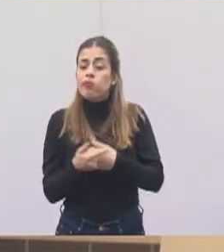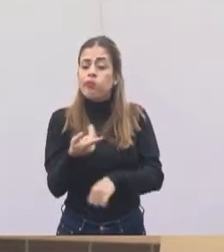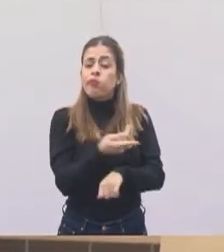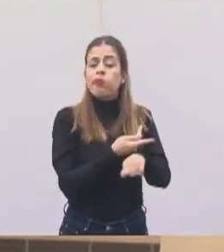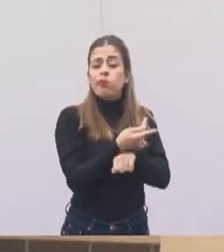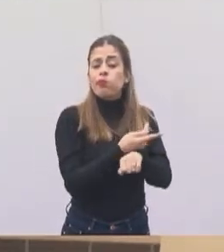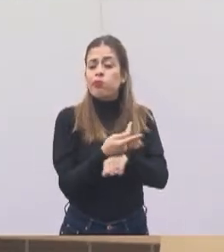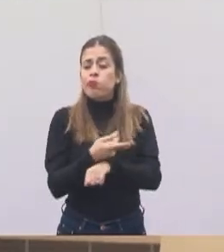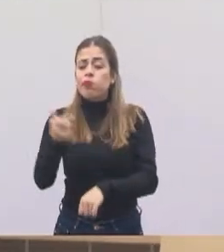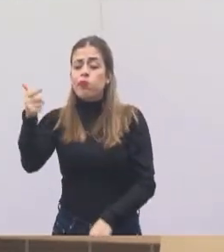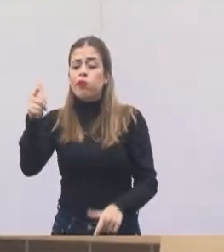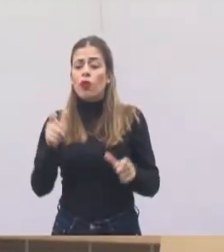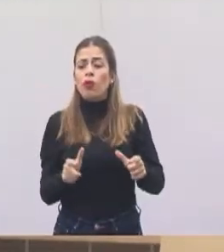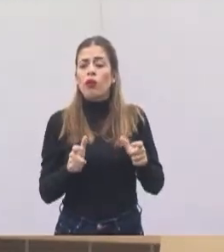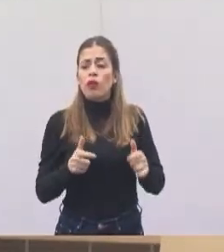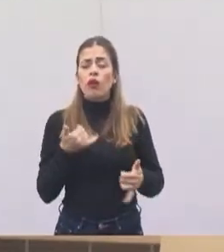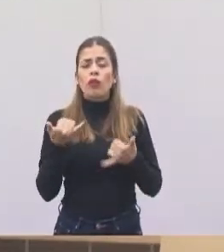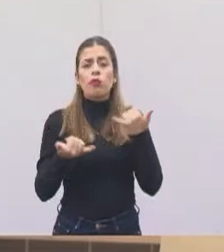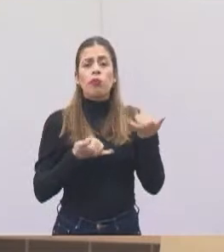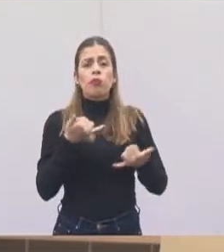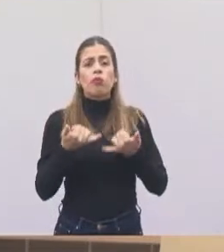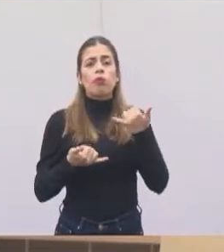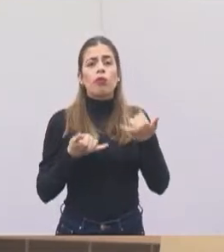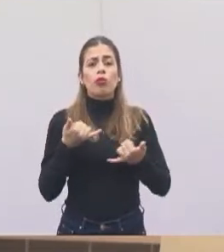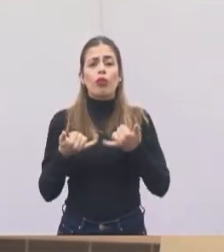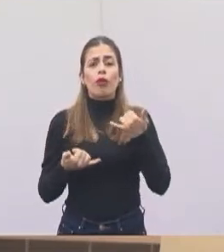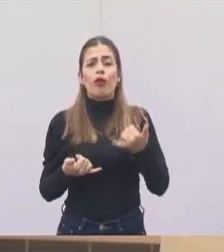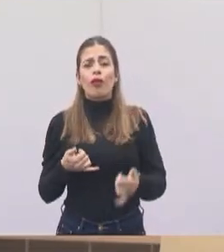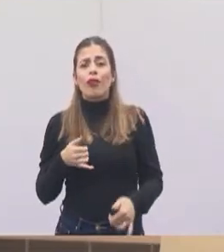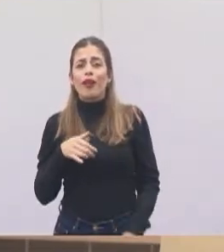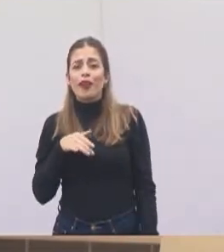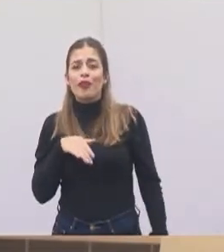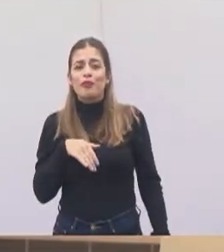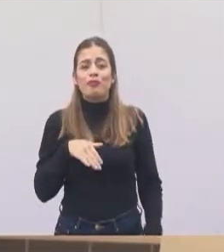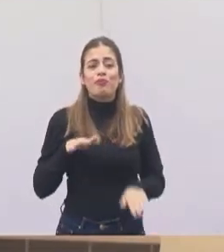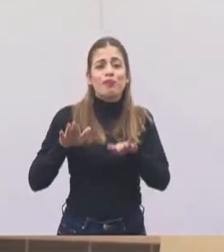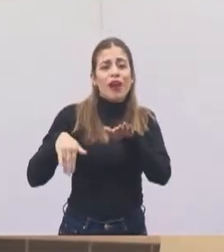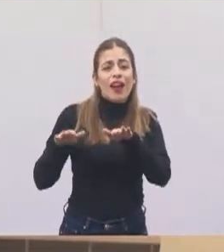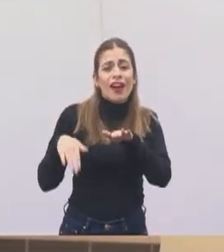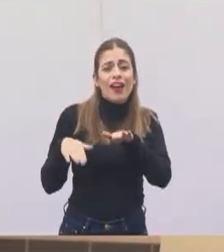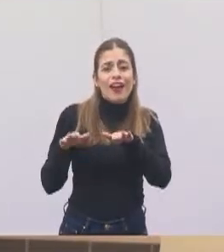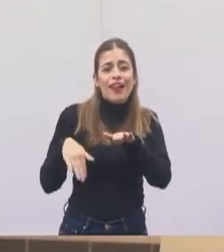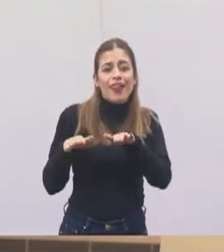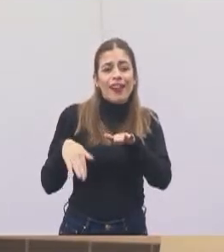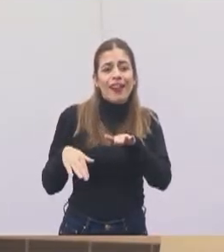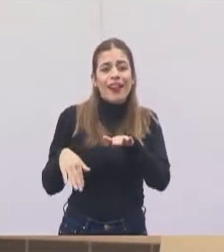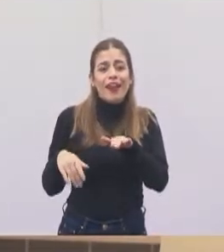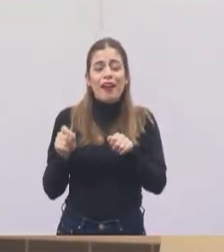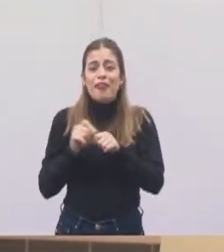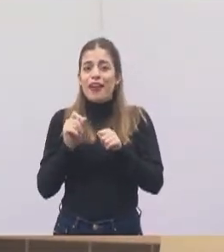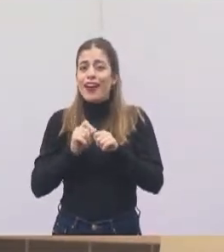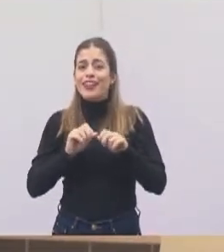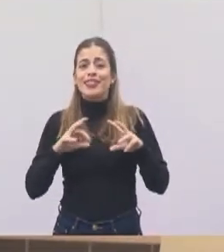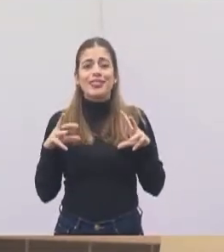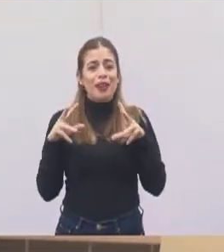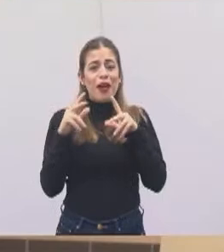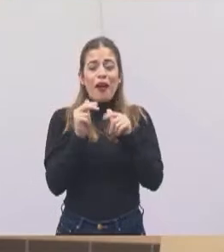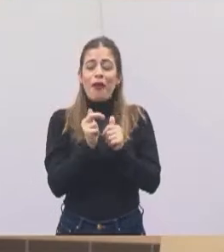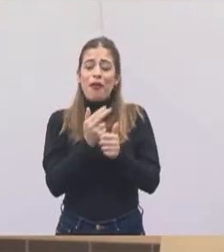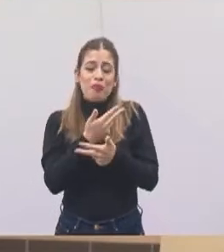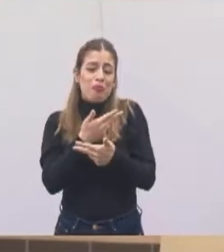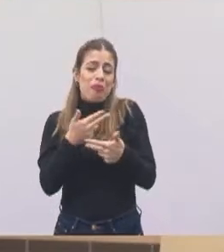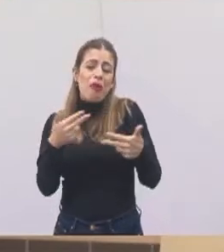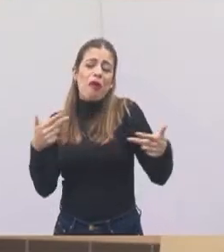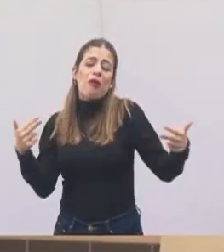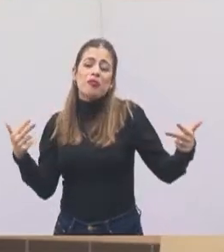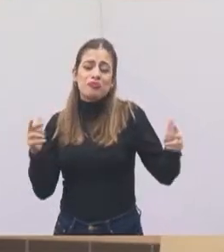lugar, ir no parque, na praia, fazer outras coisas, que não seja aqui. Porque aqui é um lugar de pressão constante. Mas é